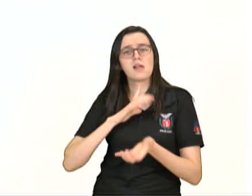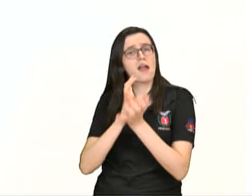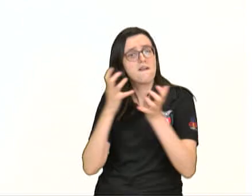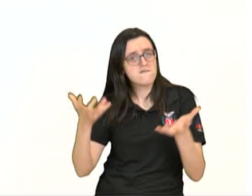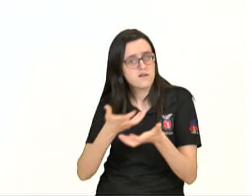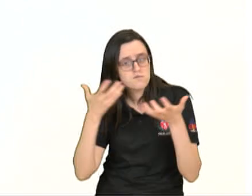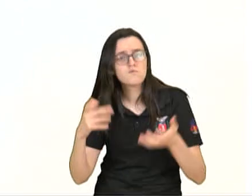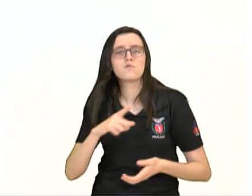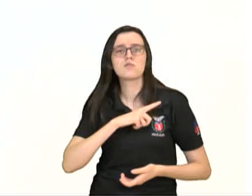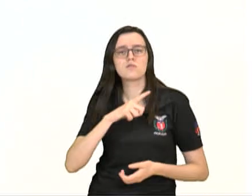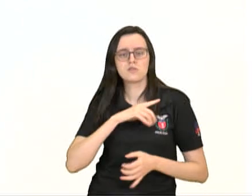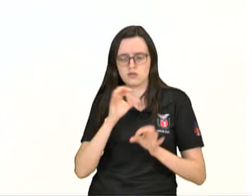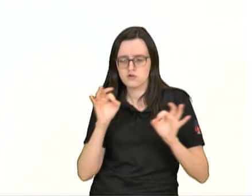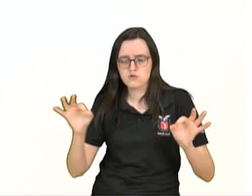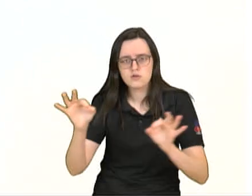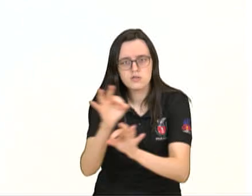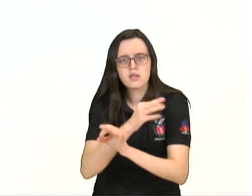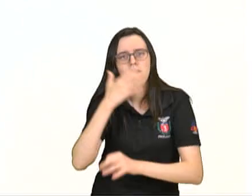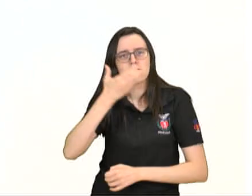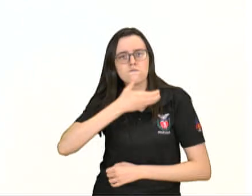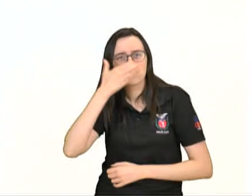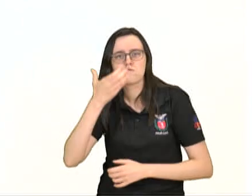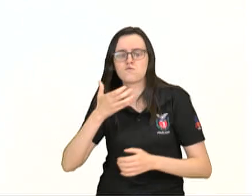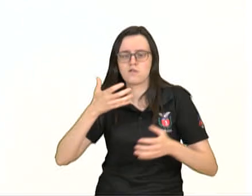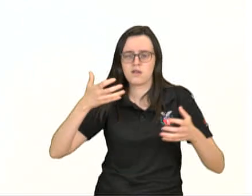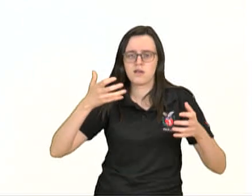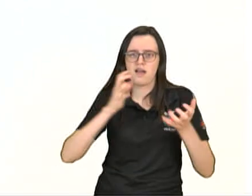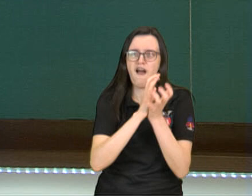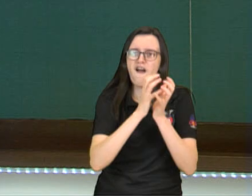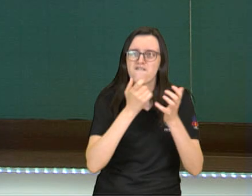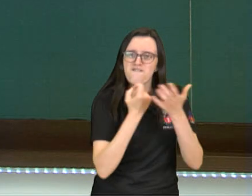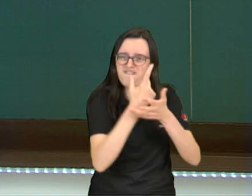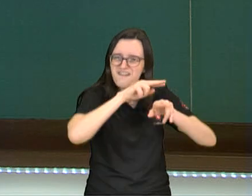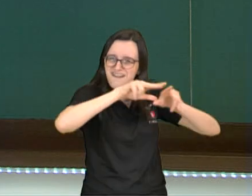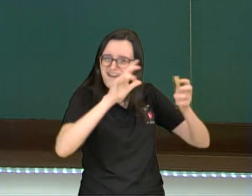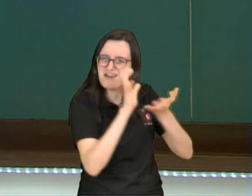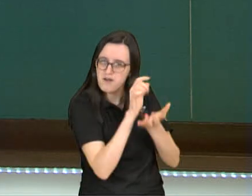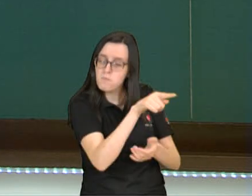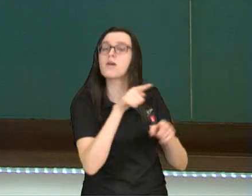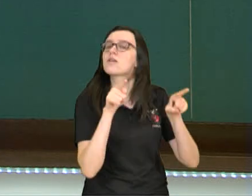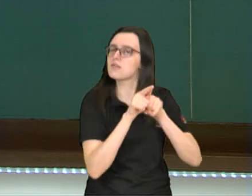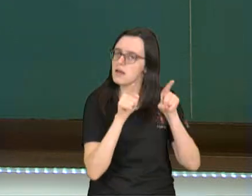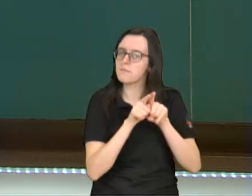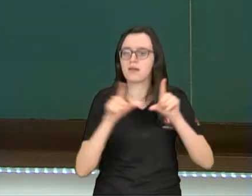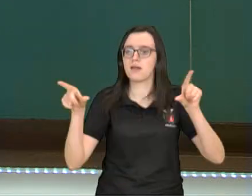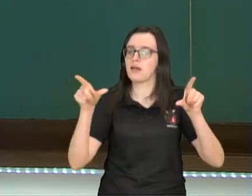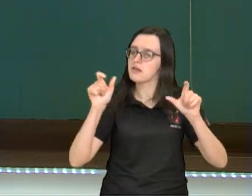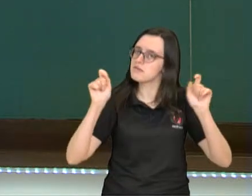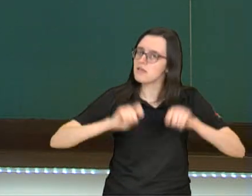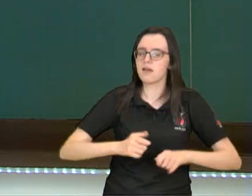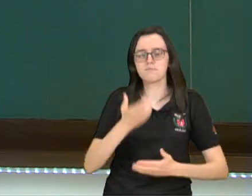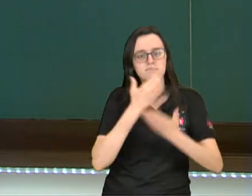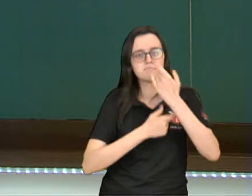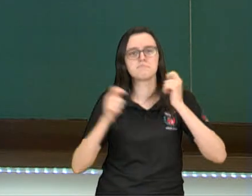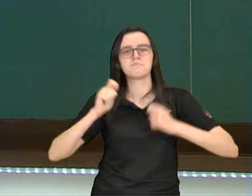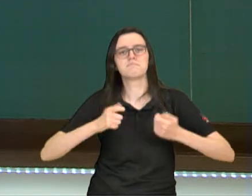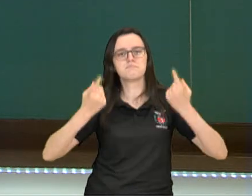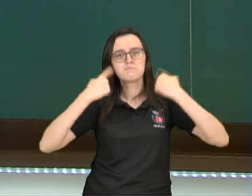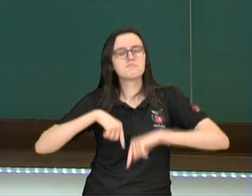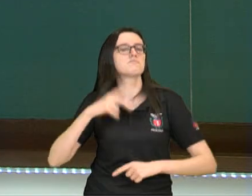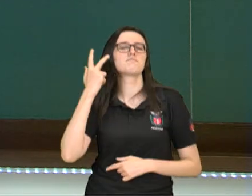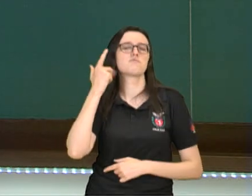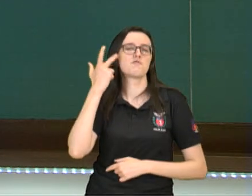verduras, tem grãos, frutas, hortaliças, eles têm baixo teor desse mineral e por isso podem equilibrar a quantidade